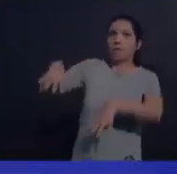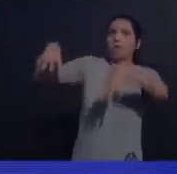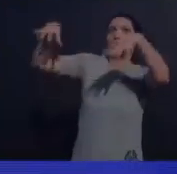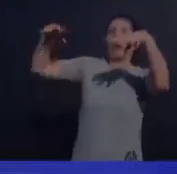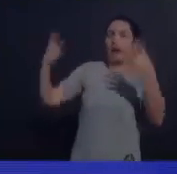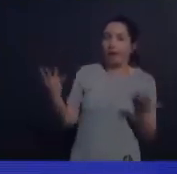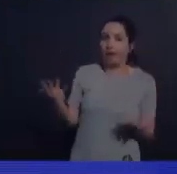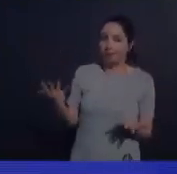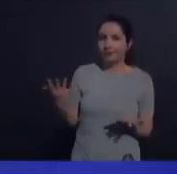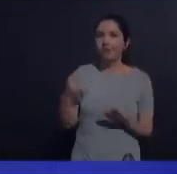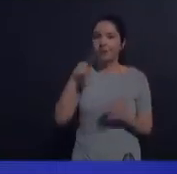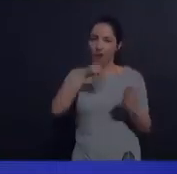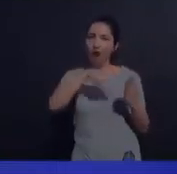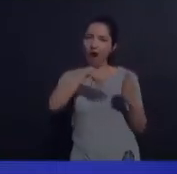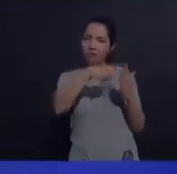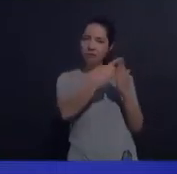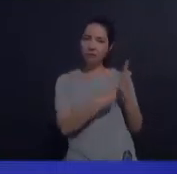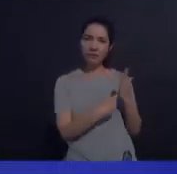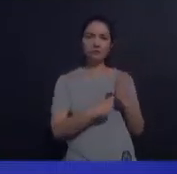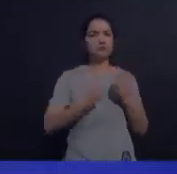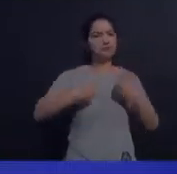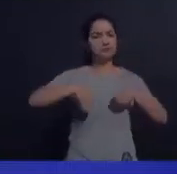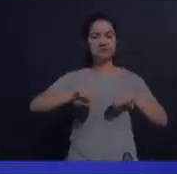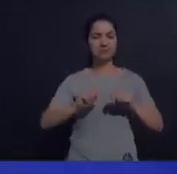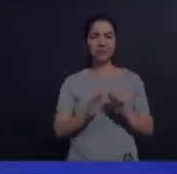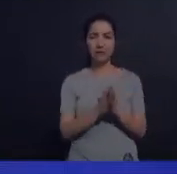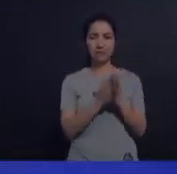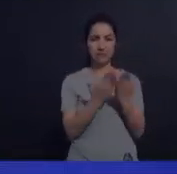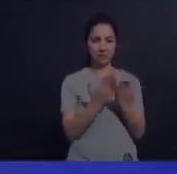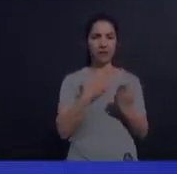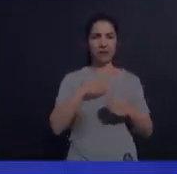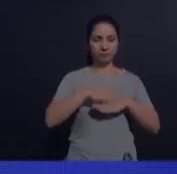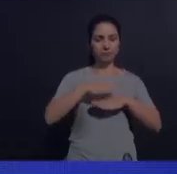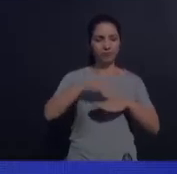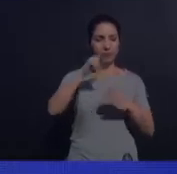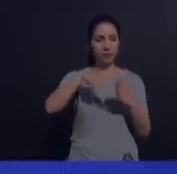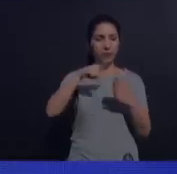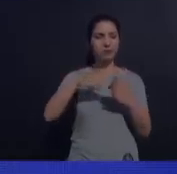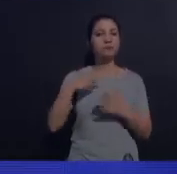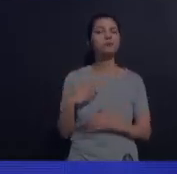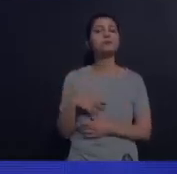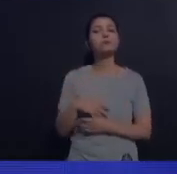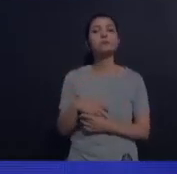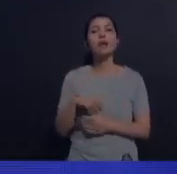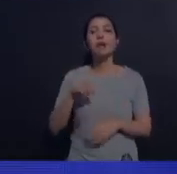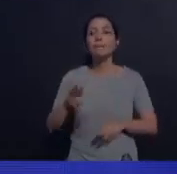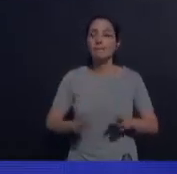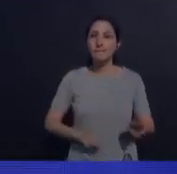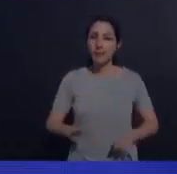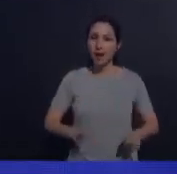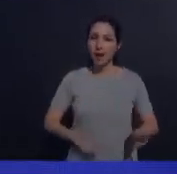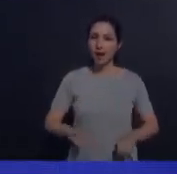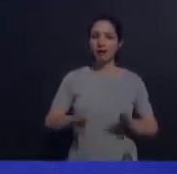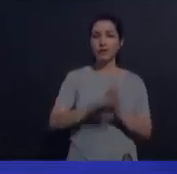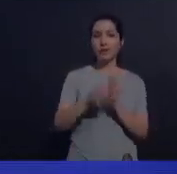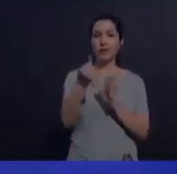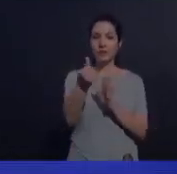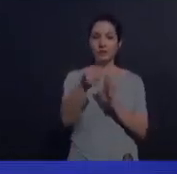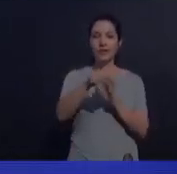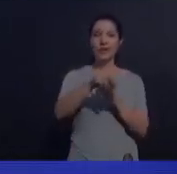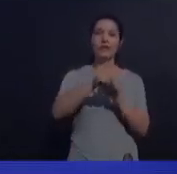ea mulher com vocês não precisam de abrir a bíblia mas eu vou ler que é marcos capítulo 6